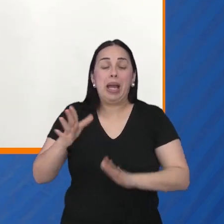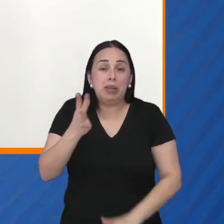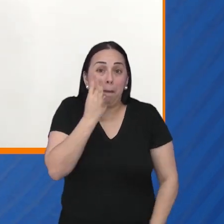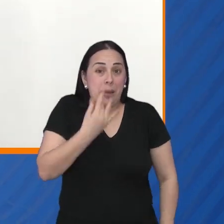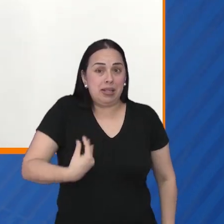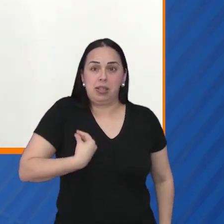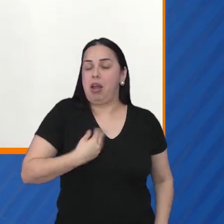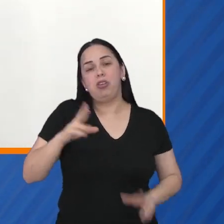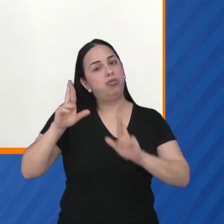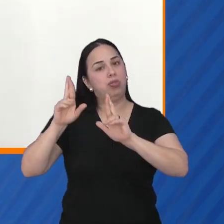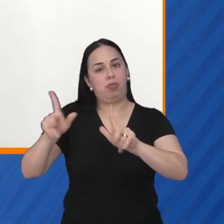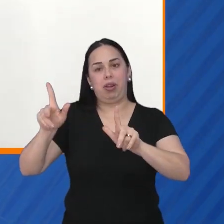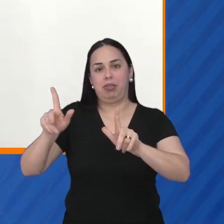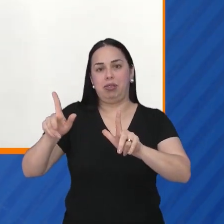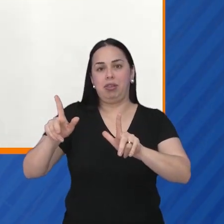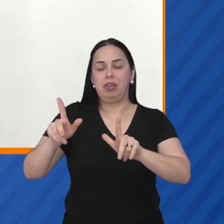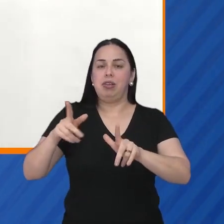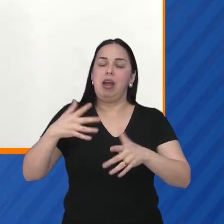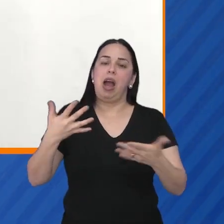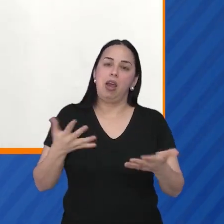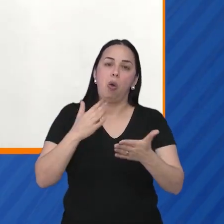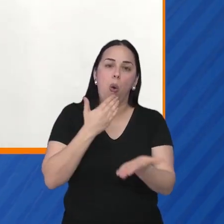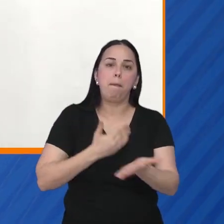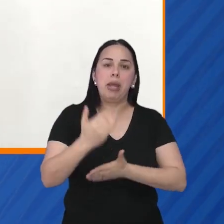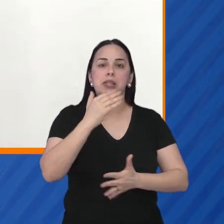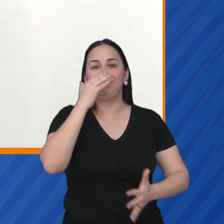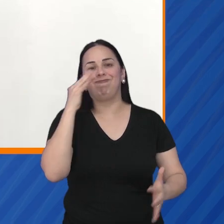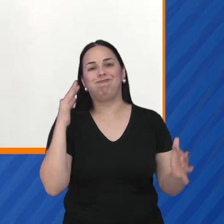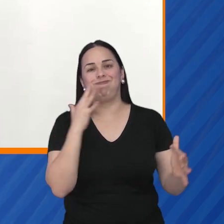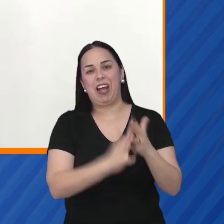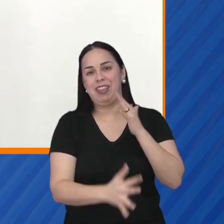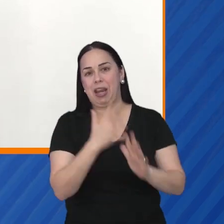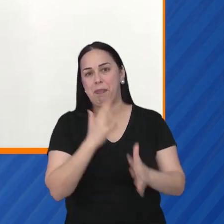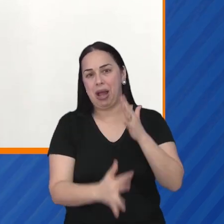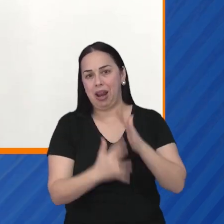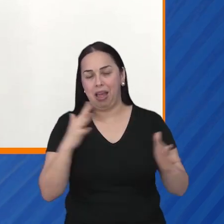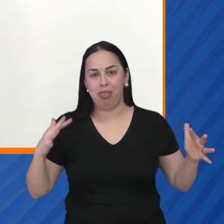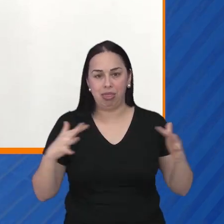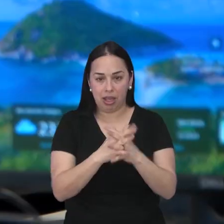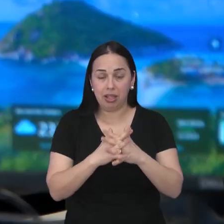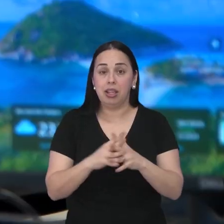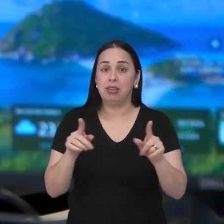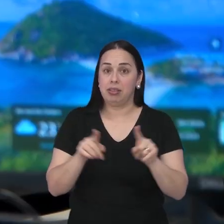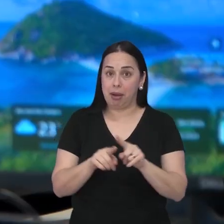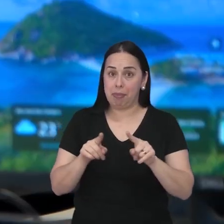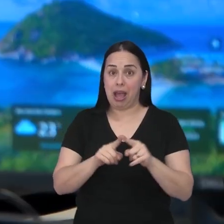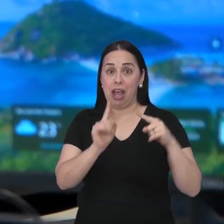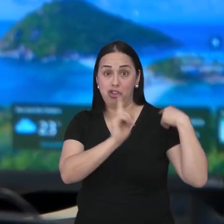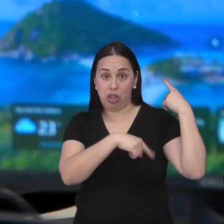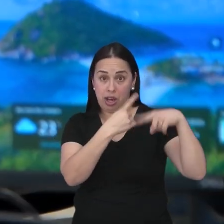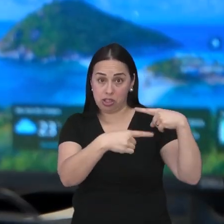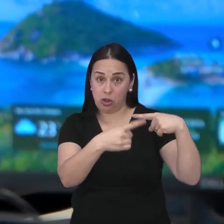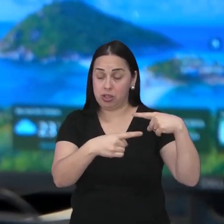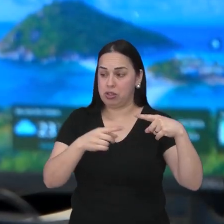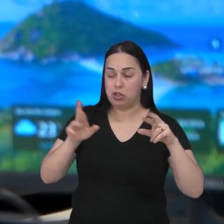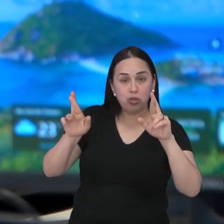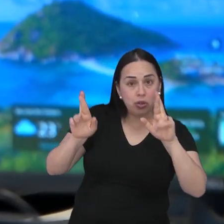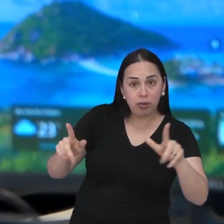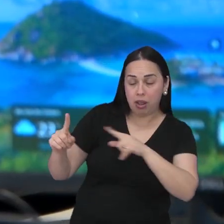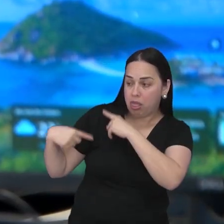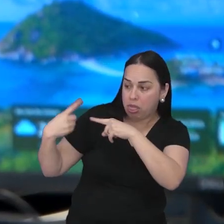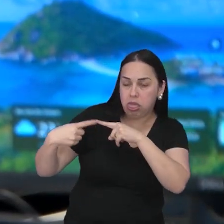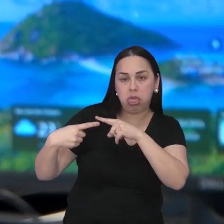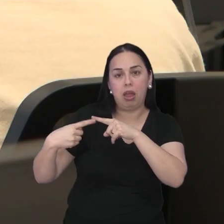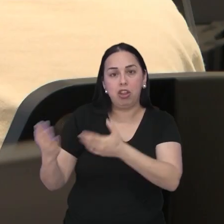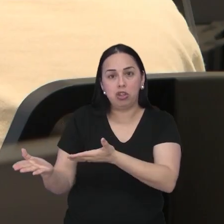não se adaptam muito bem ao presencial, né? E aí a gente começa a ter conflitos, né? As diferenças entre gerações